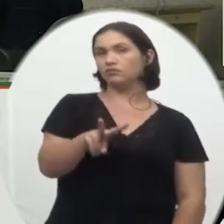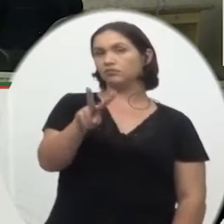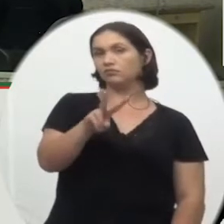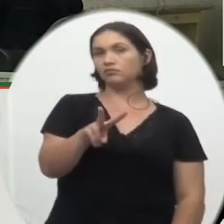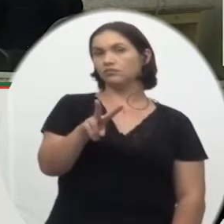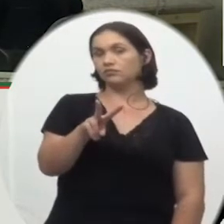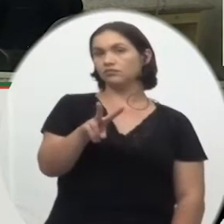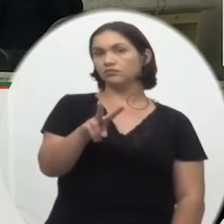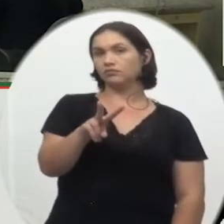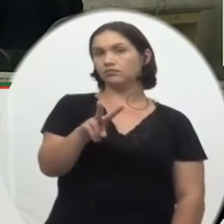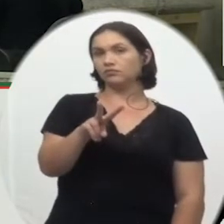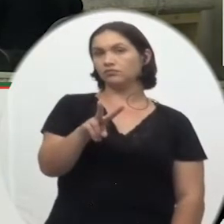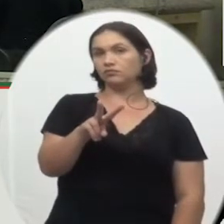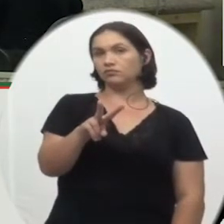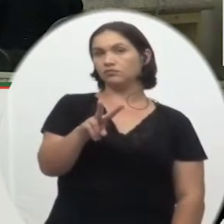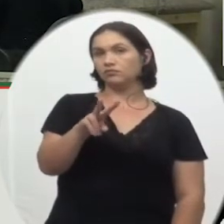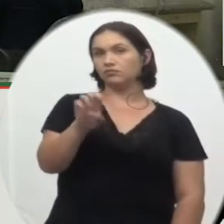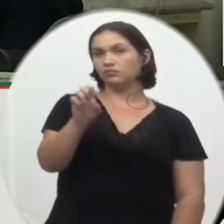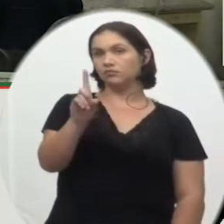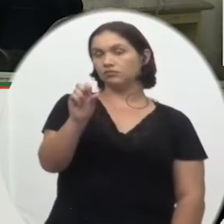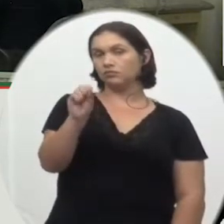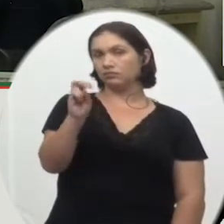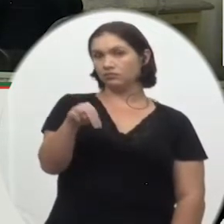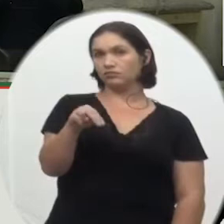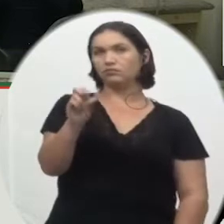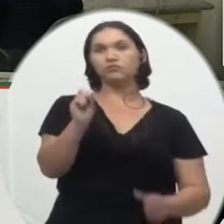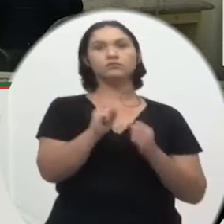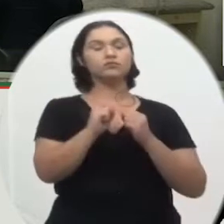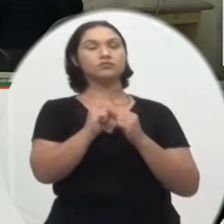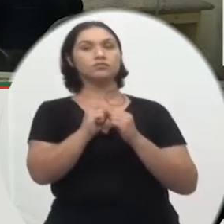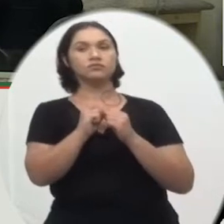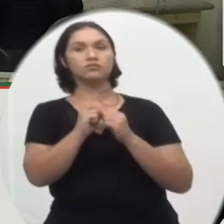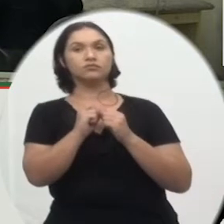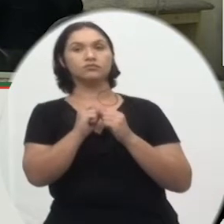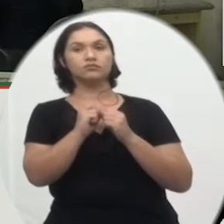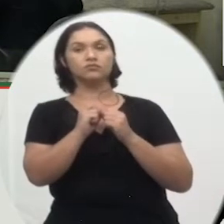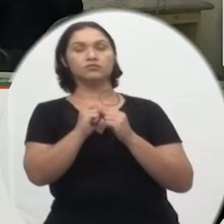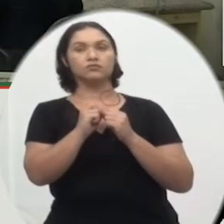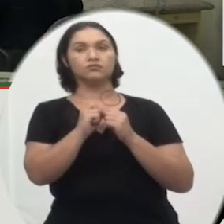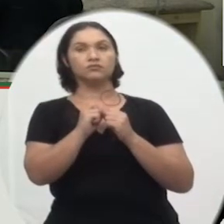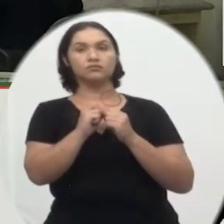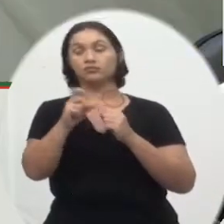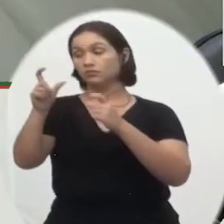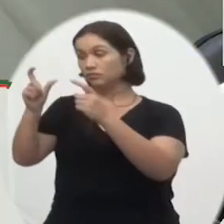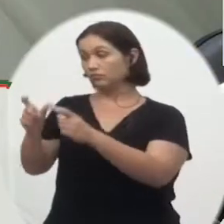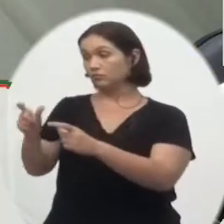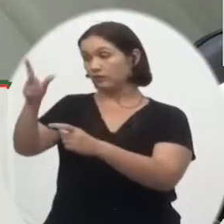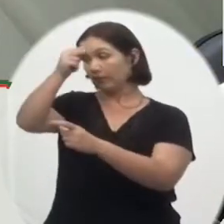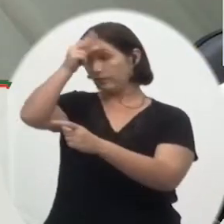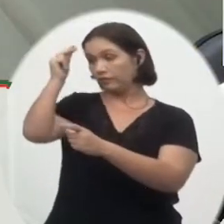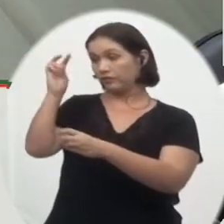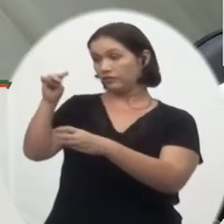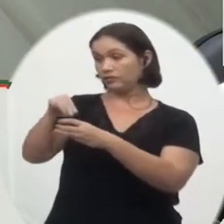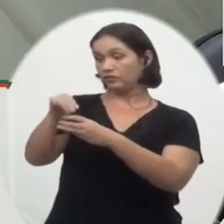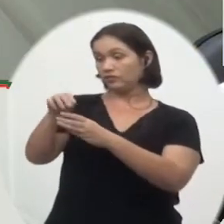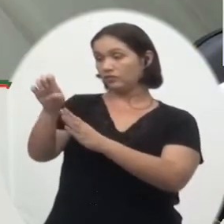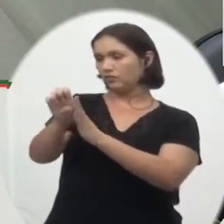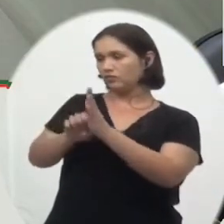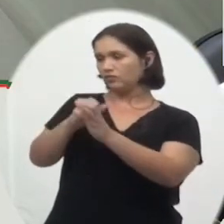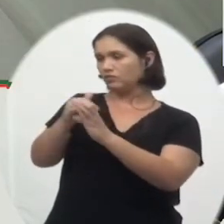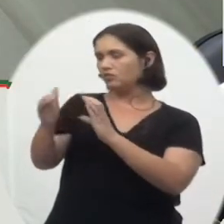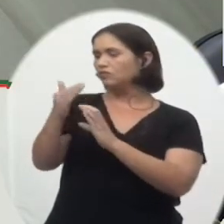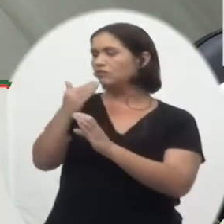287/2019, autoria vereador Edson do Nascimento Paiol, assunto: envio de expediente ao prefeito municipal questionando se